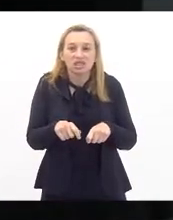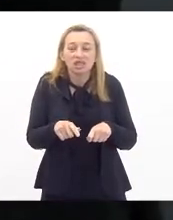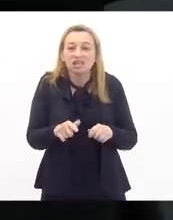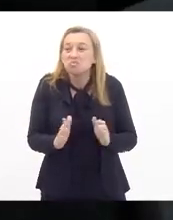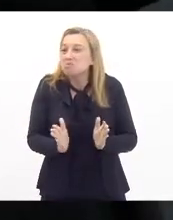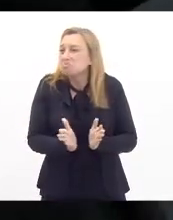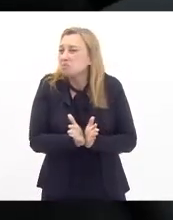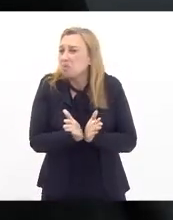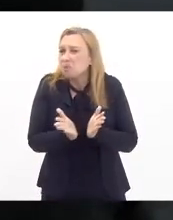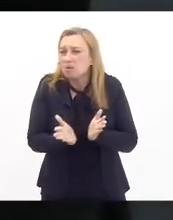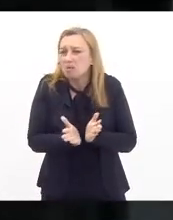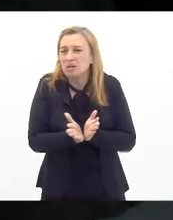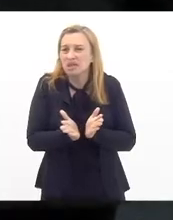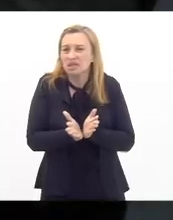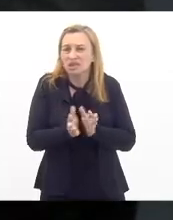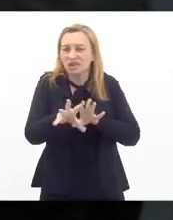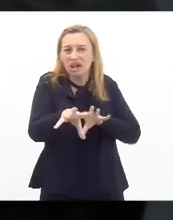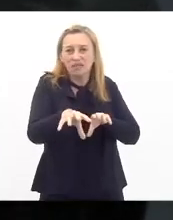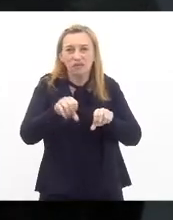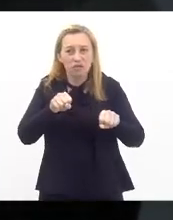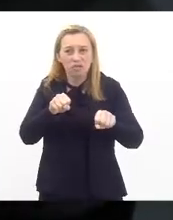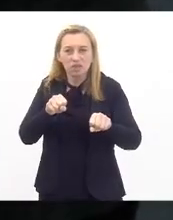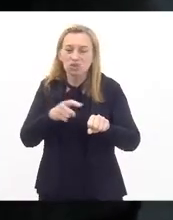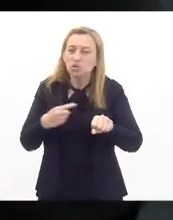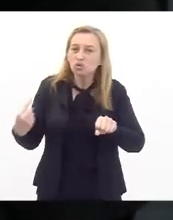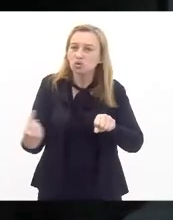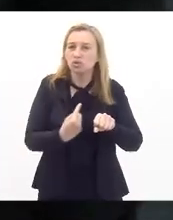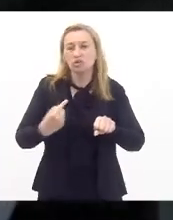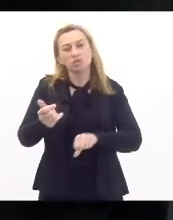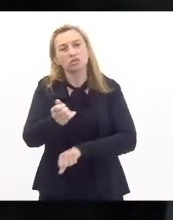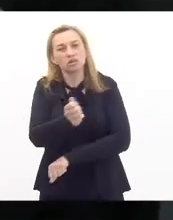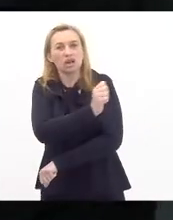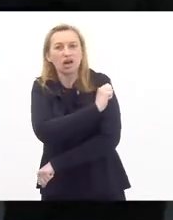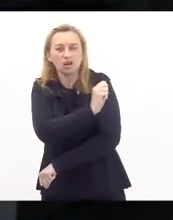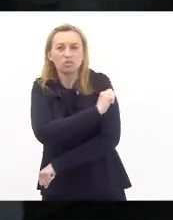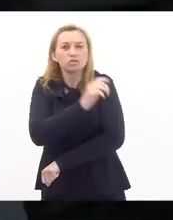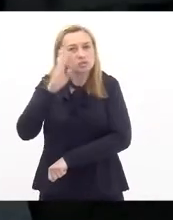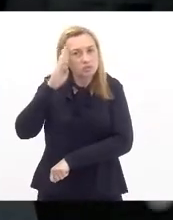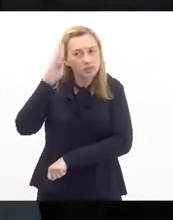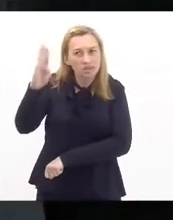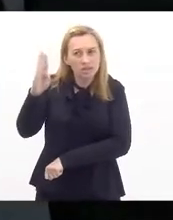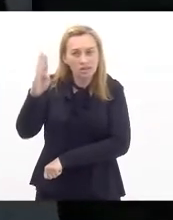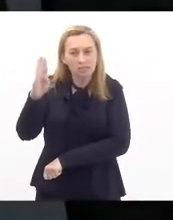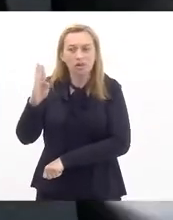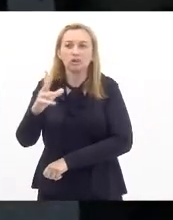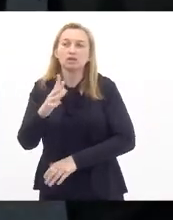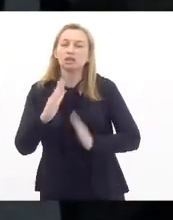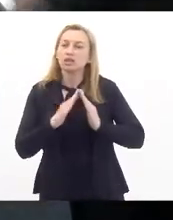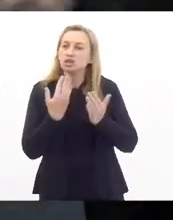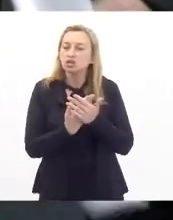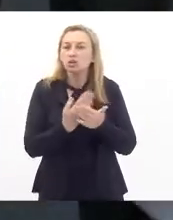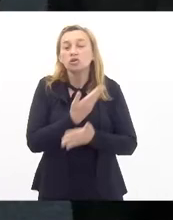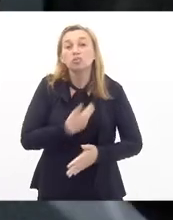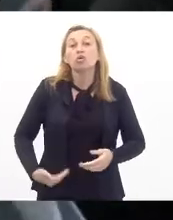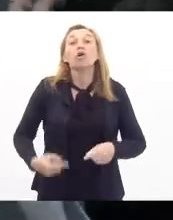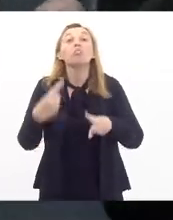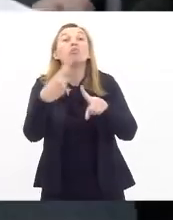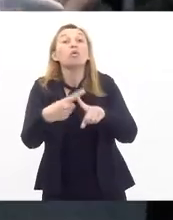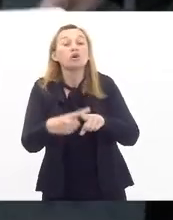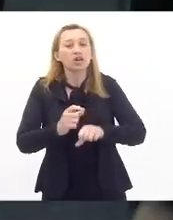empobrecer a formação dos nossos estudantes especialmente nas escolas públicas por quê